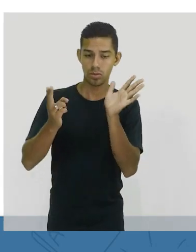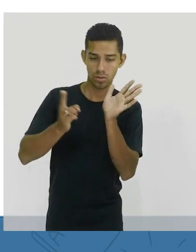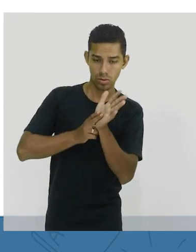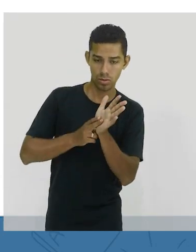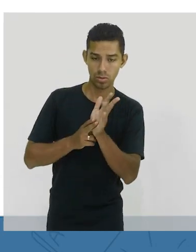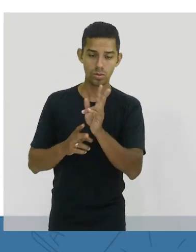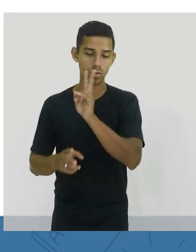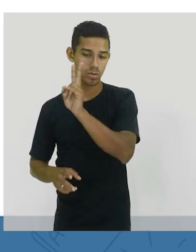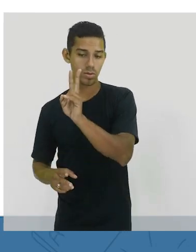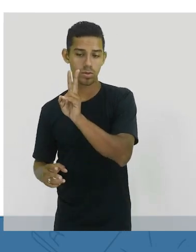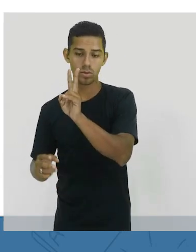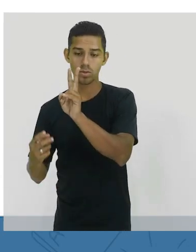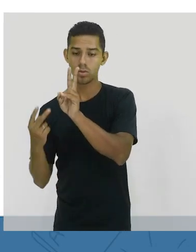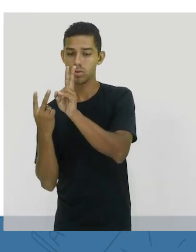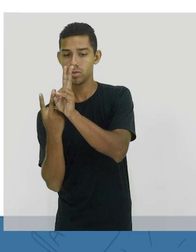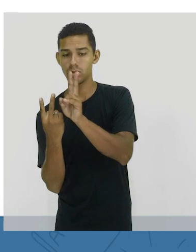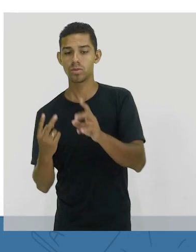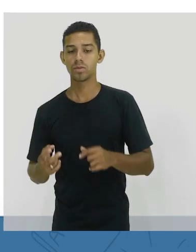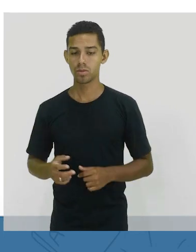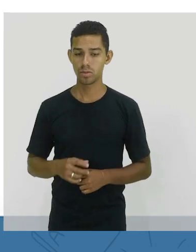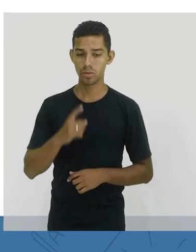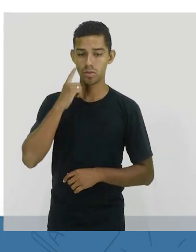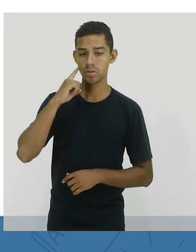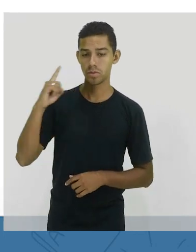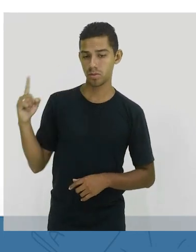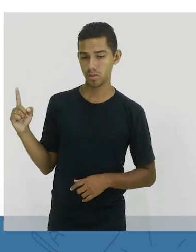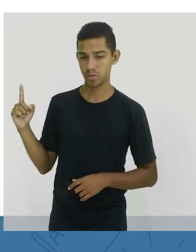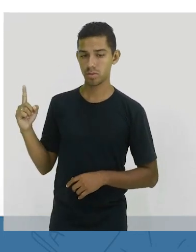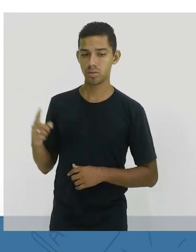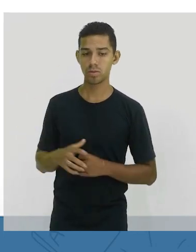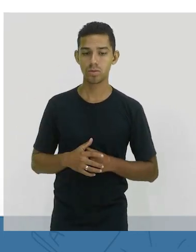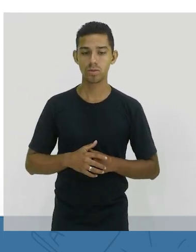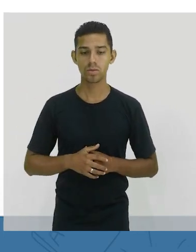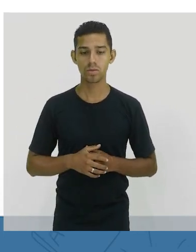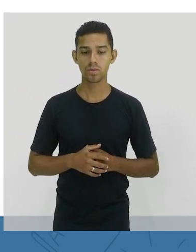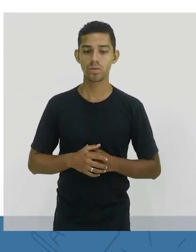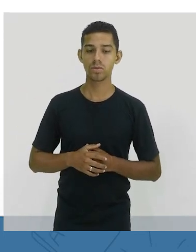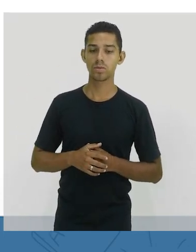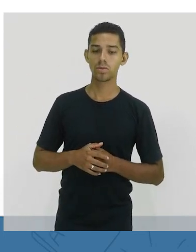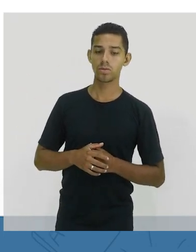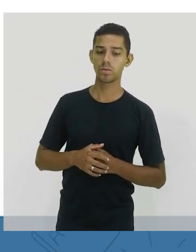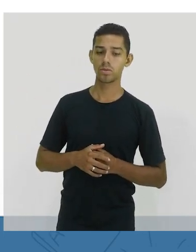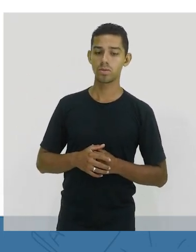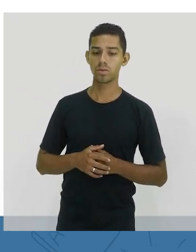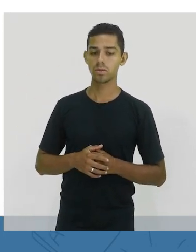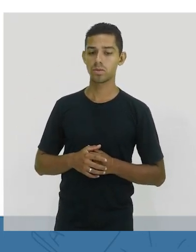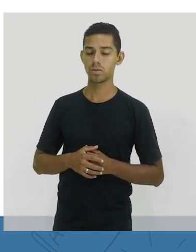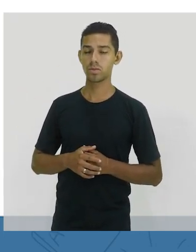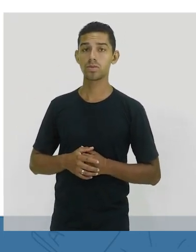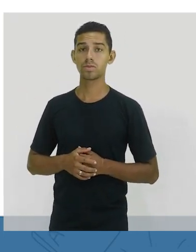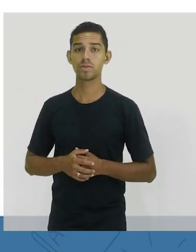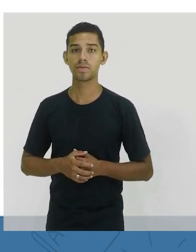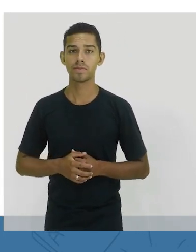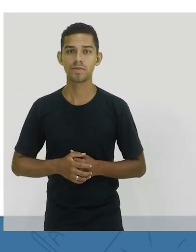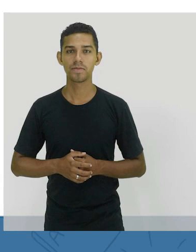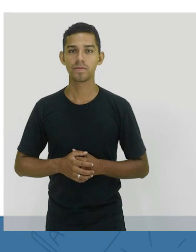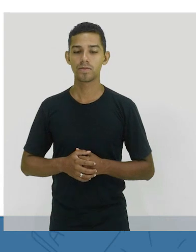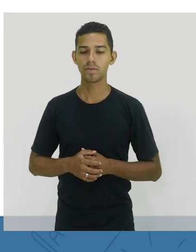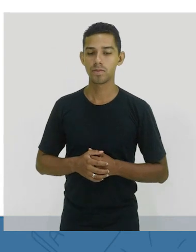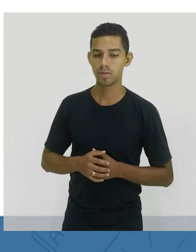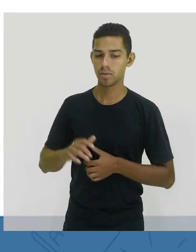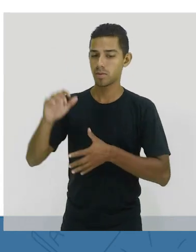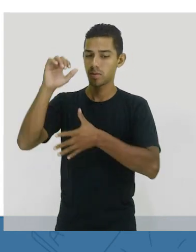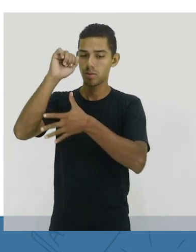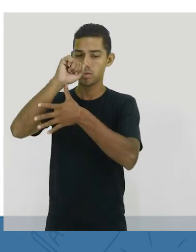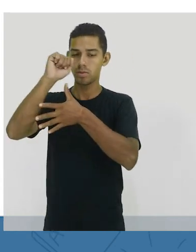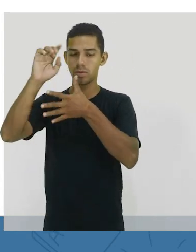as velocidades são iguais. Né? No 3, frequência 1, né, menor do que a frequência 2 e velocidade